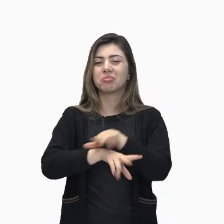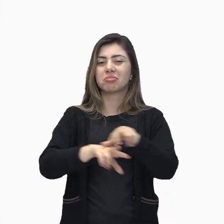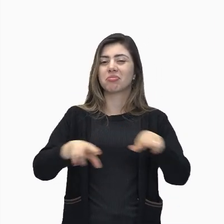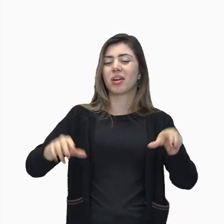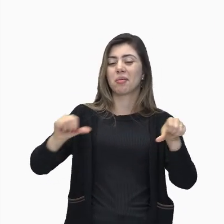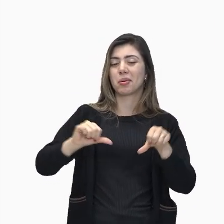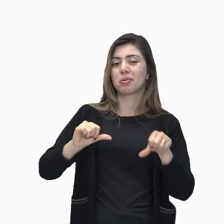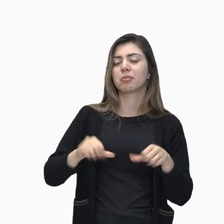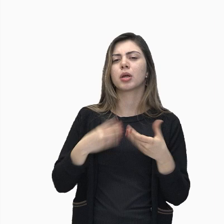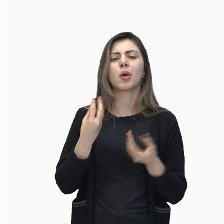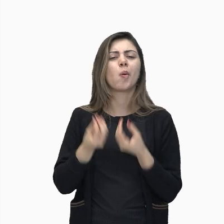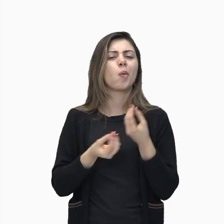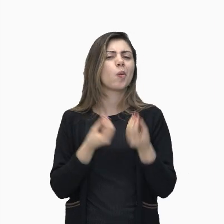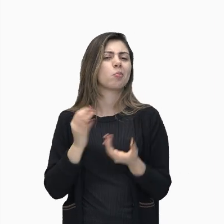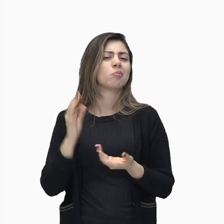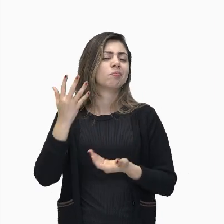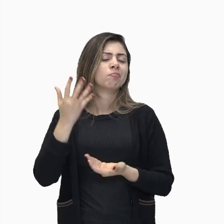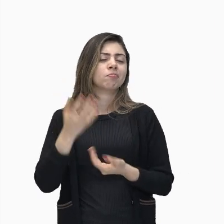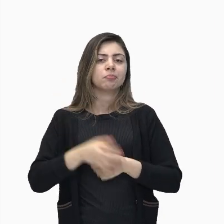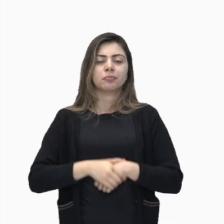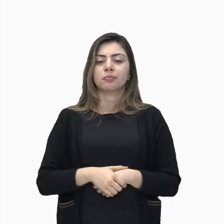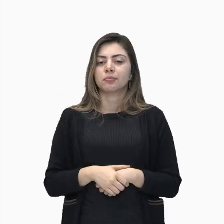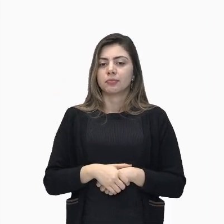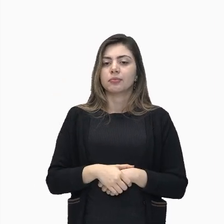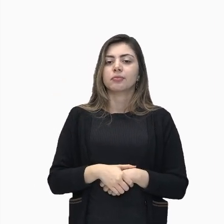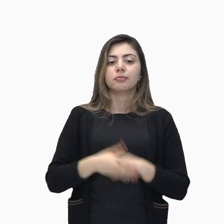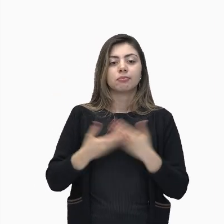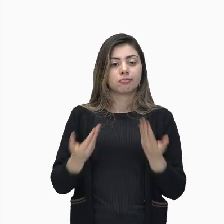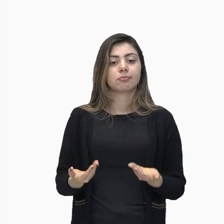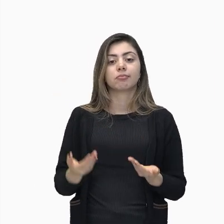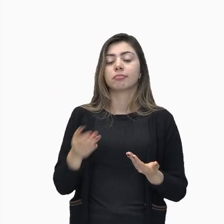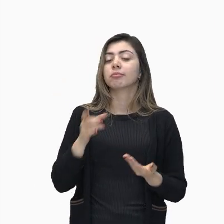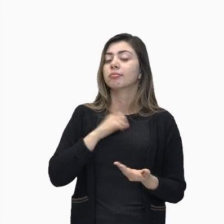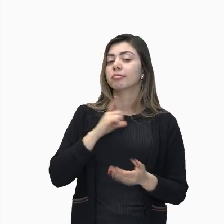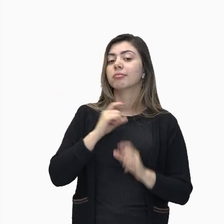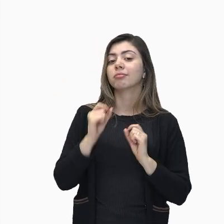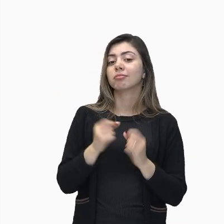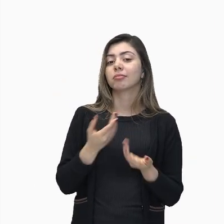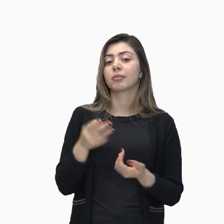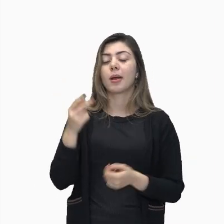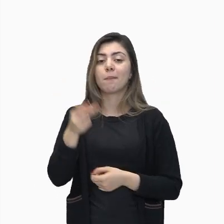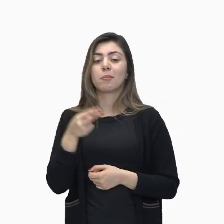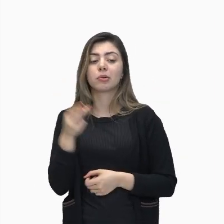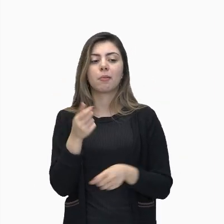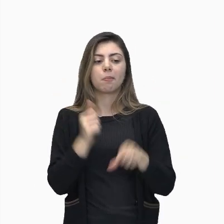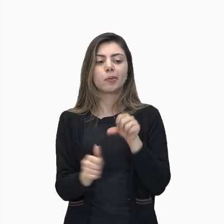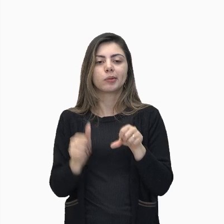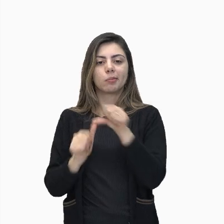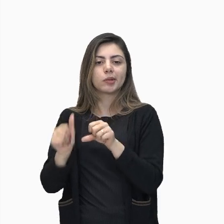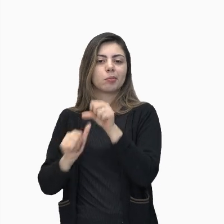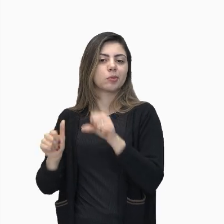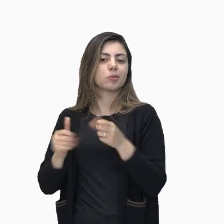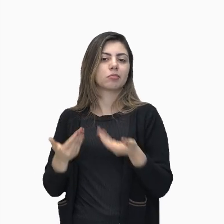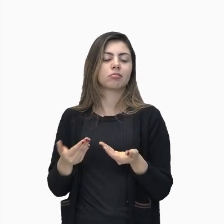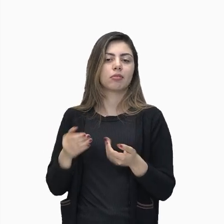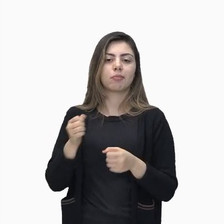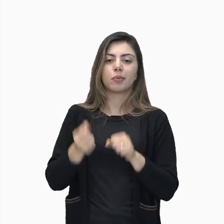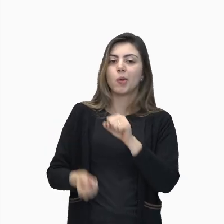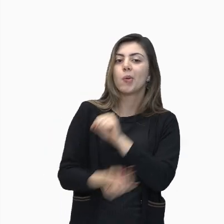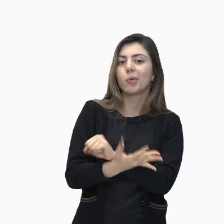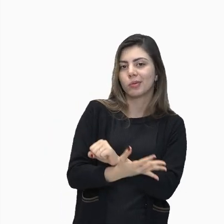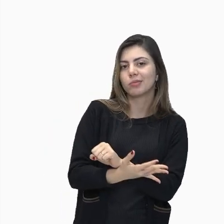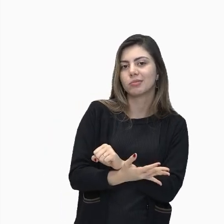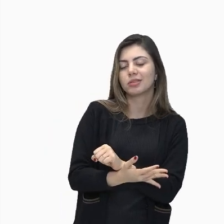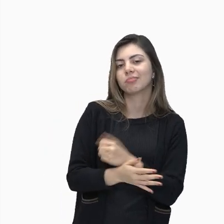essa desestruturação política e social? Nós temos lá instabilidade política, corrupção, o que não é